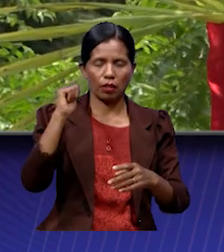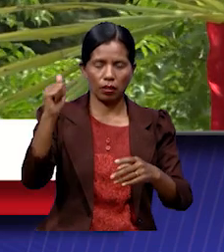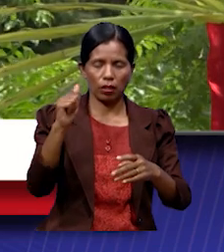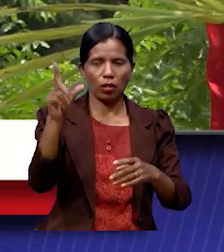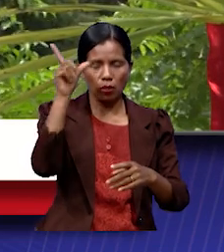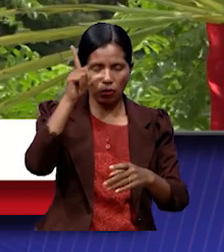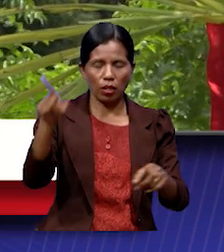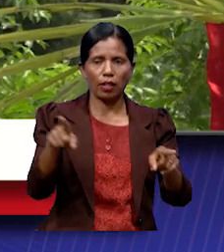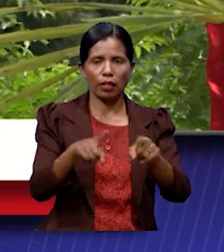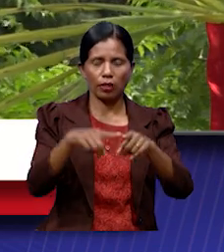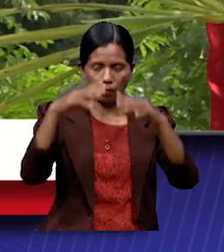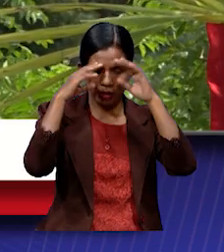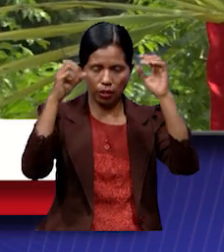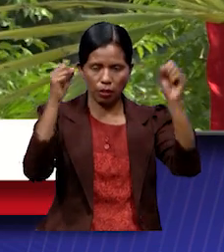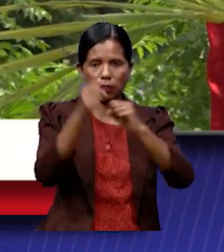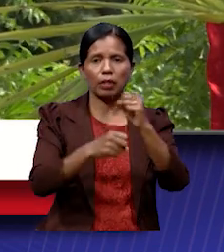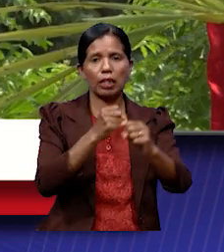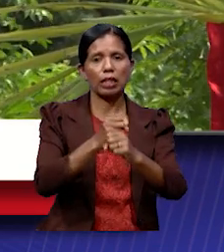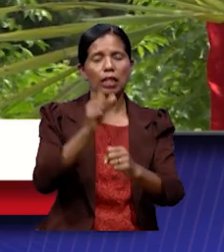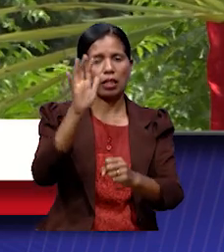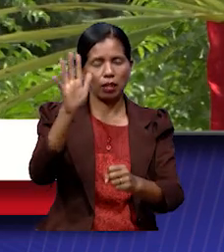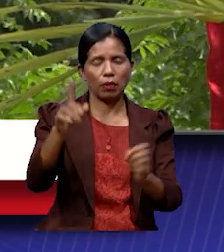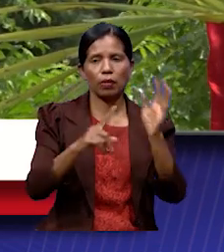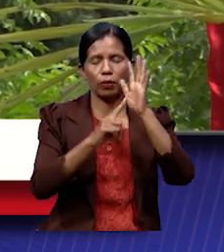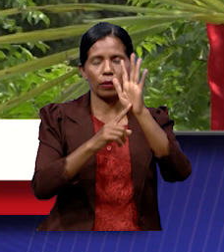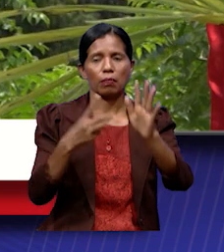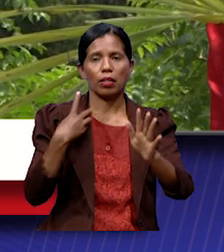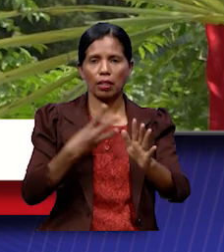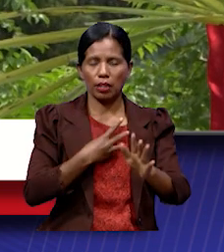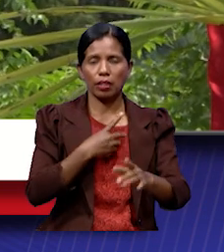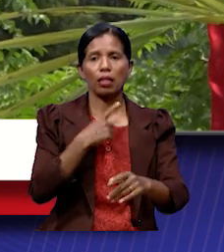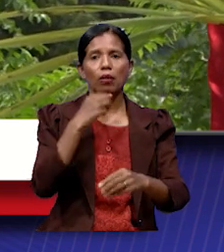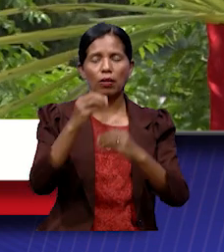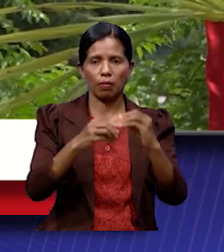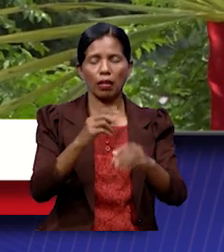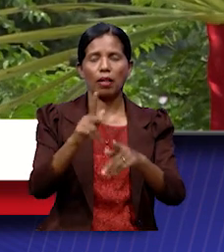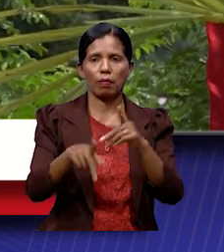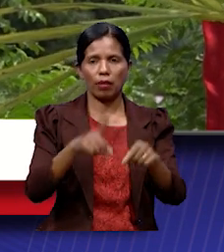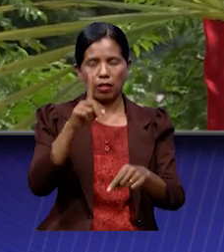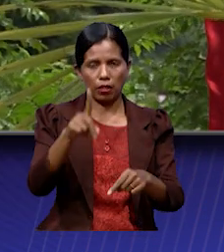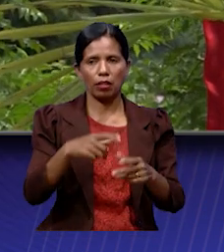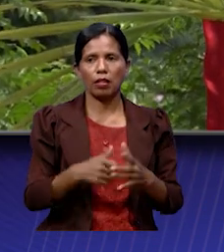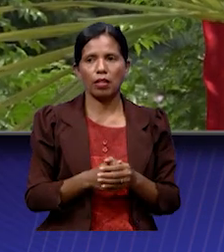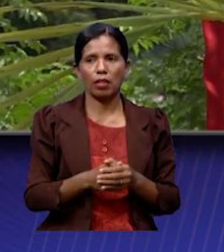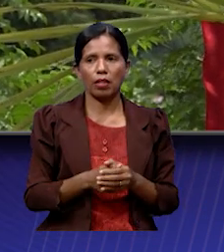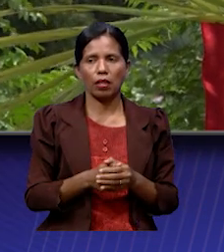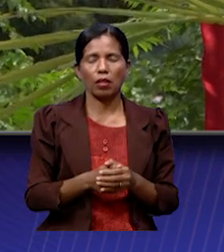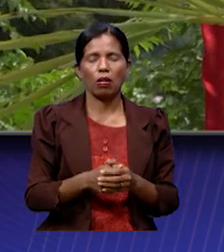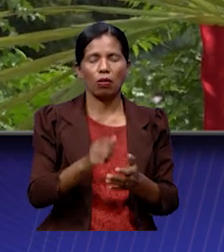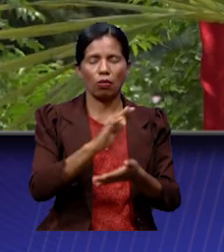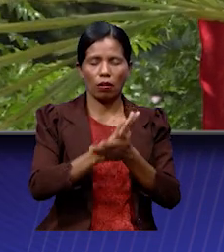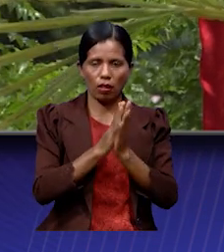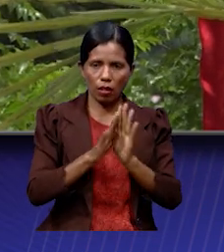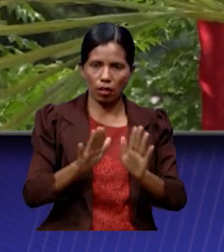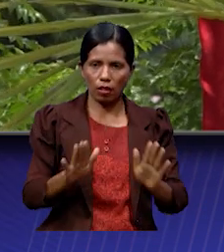Lima, atuou ona baita, kata ema ida neve, o calma,